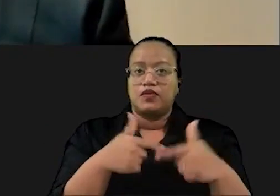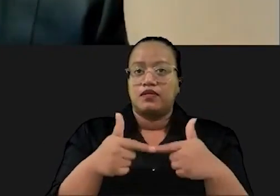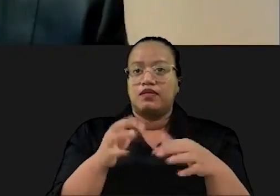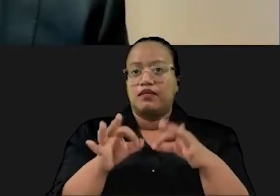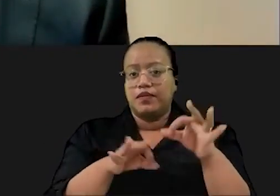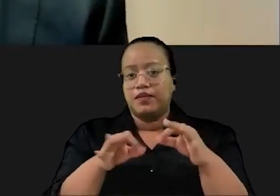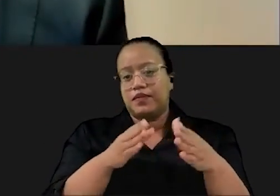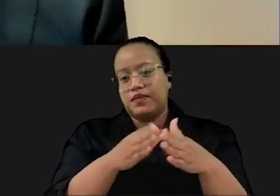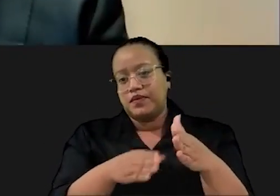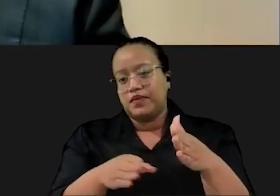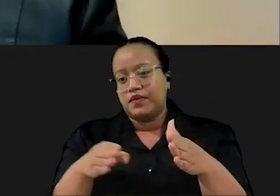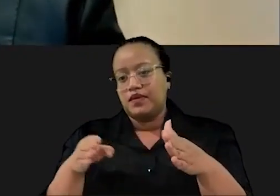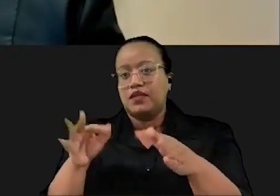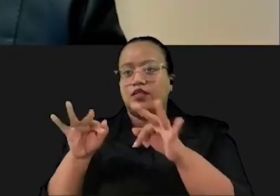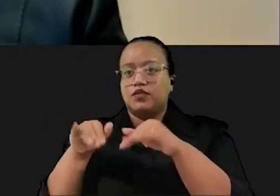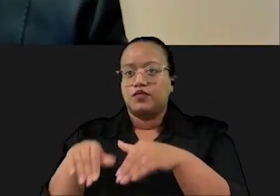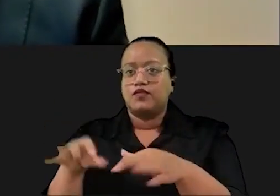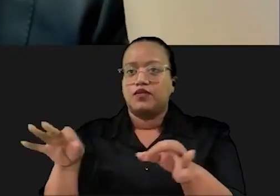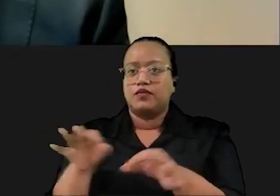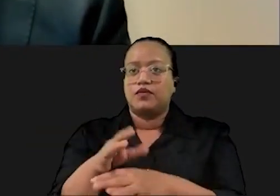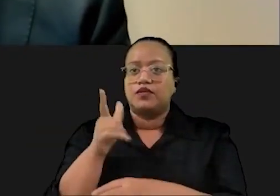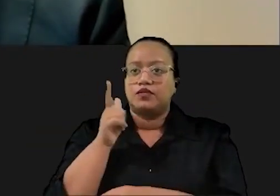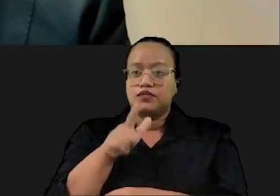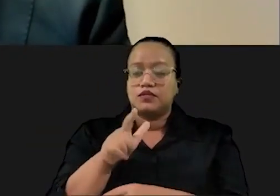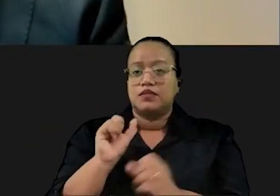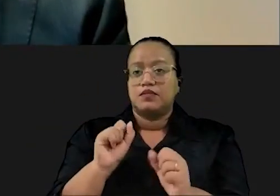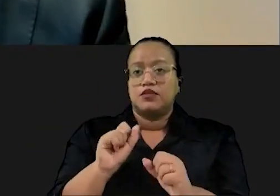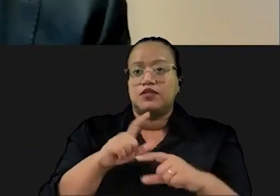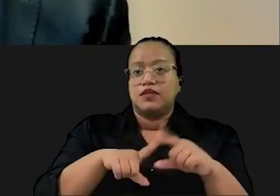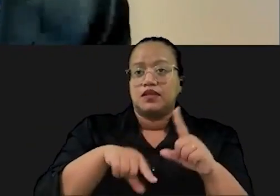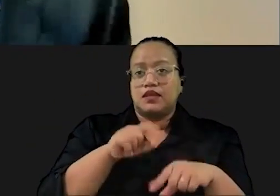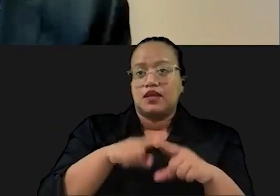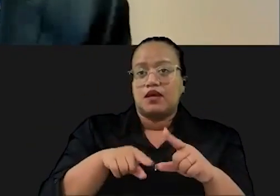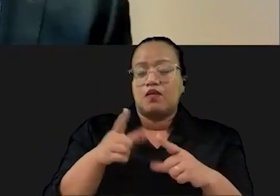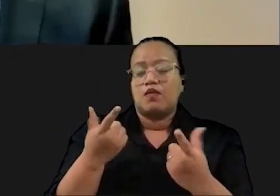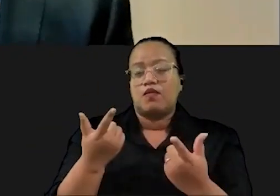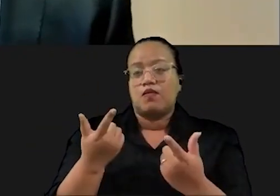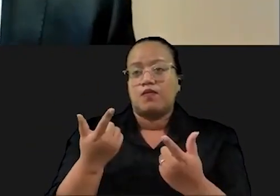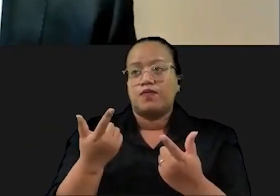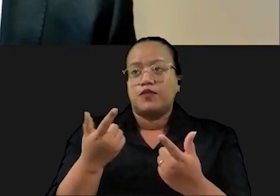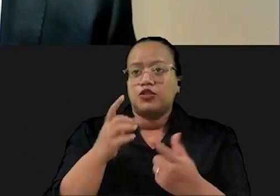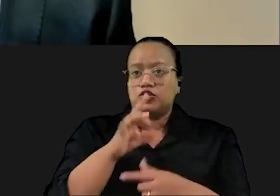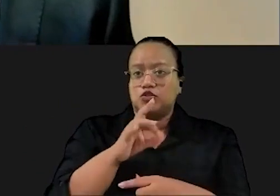pode ser até uma coisa imaterial, não precisa ser uma coisa material, objeto da minha produção, né?